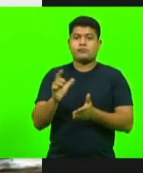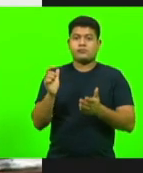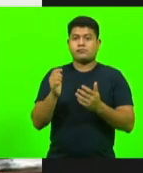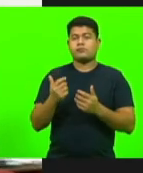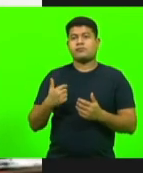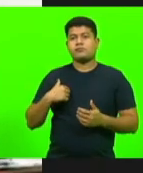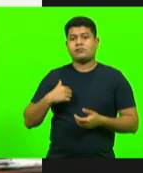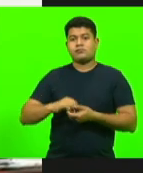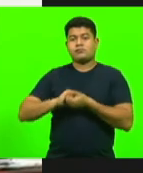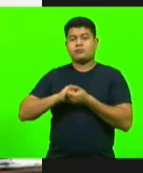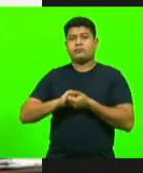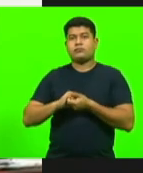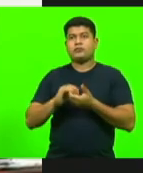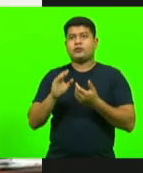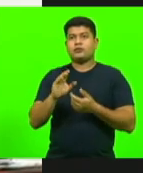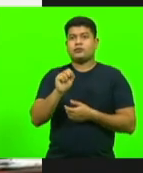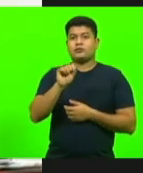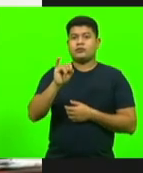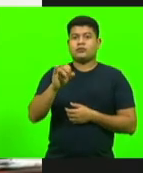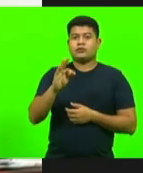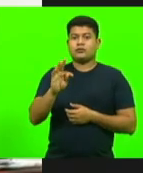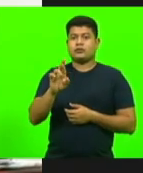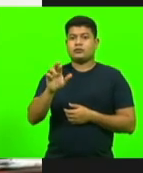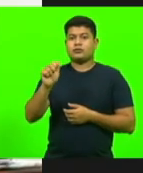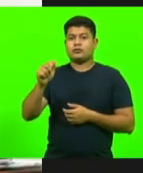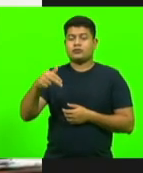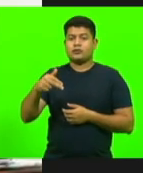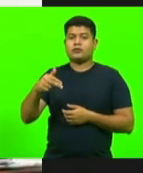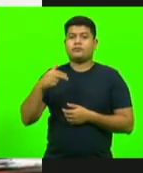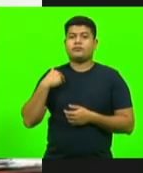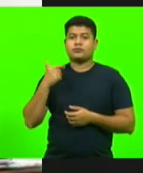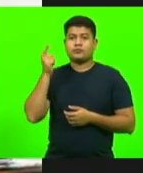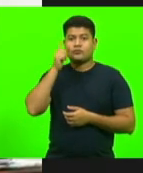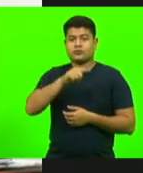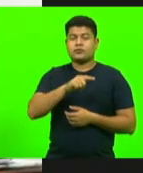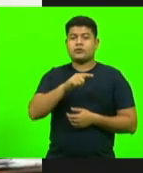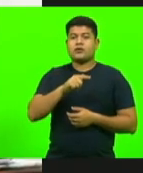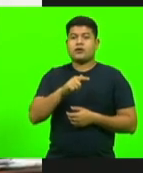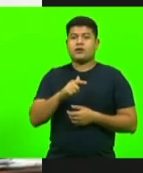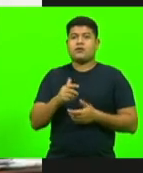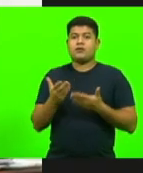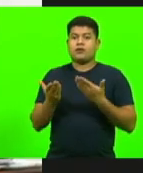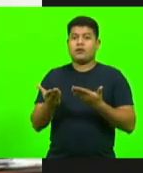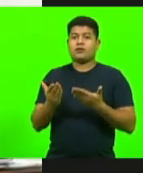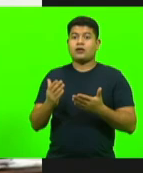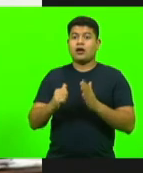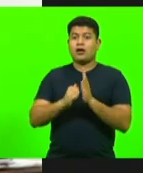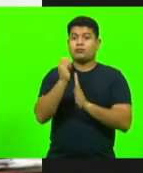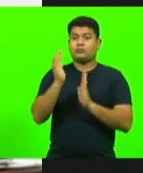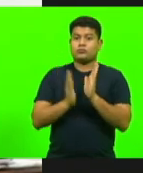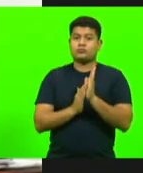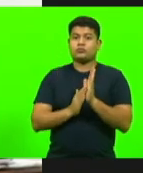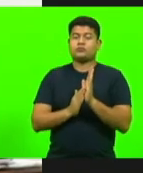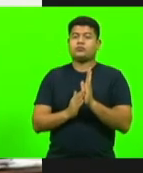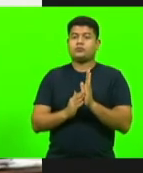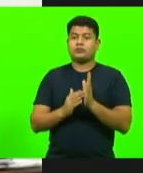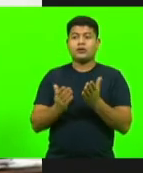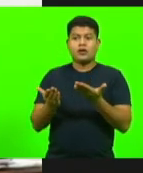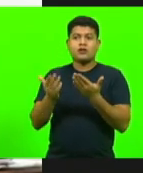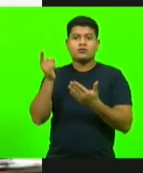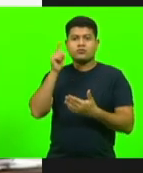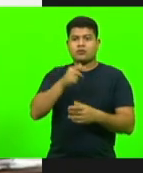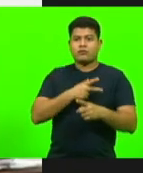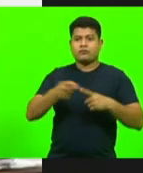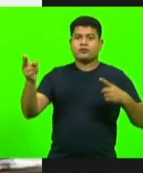cumprimentar o centro de São José que venceu a batalha na justiça isenta da multa Milionária que estava sendo cobrada a Vitória importante